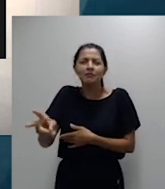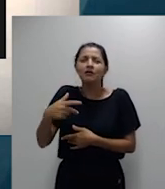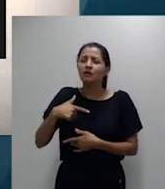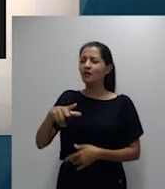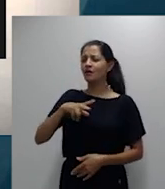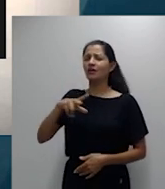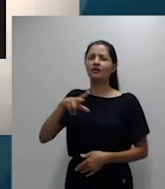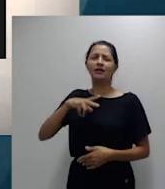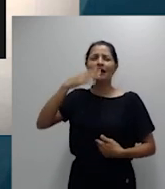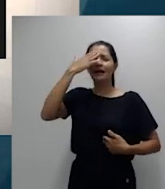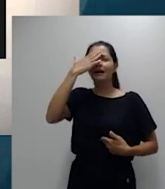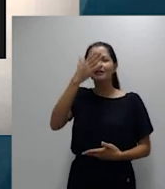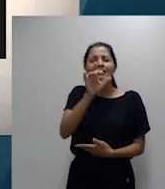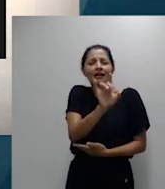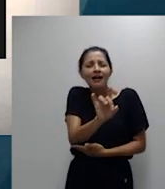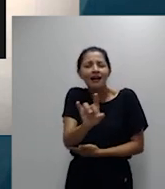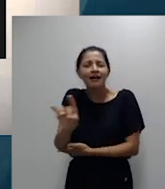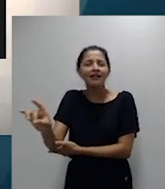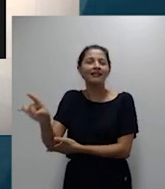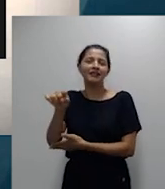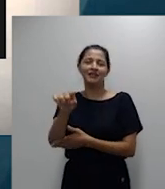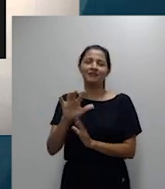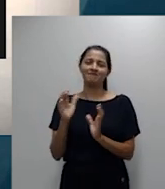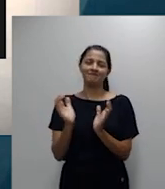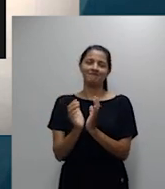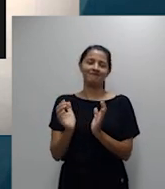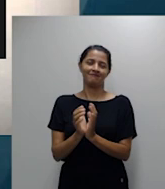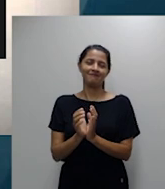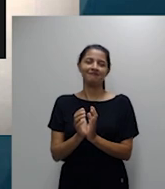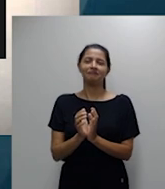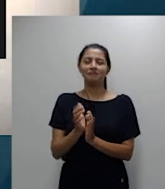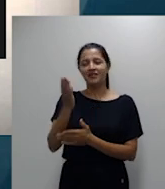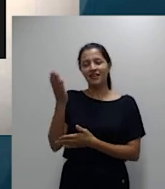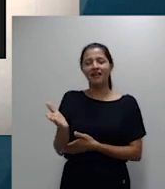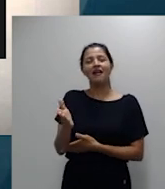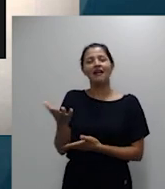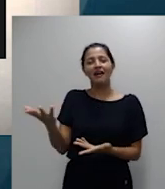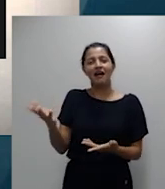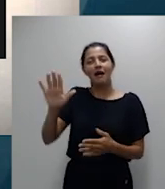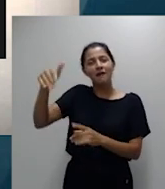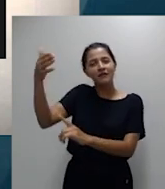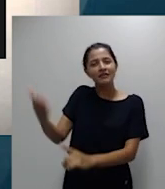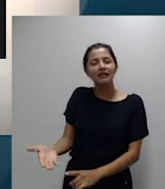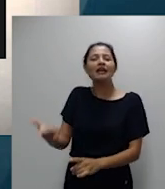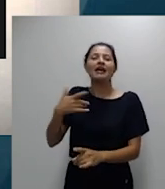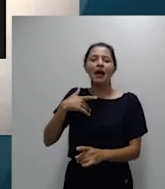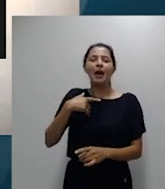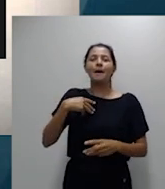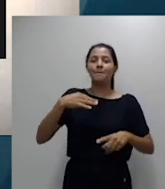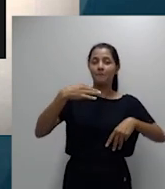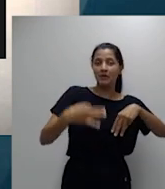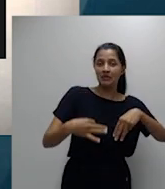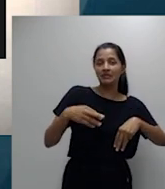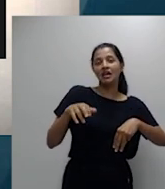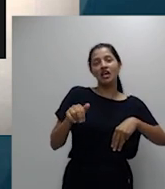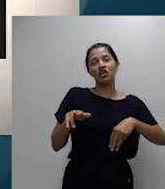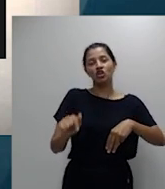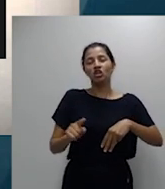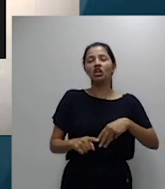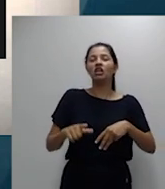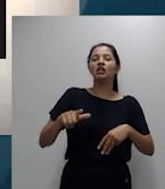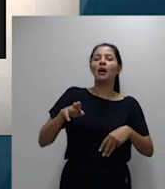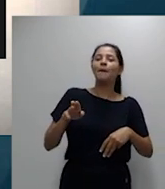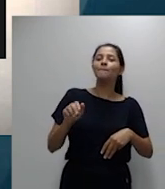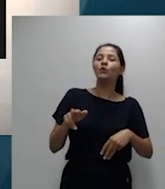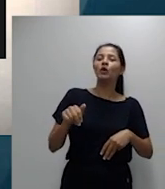agradecer a cá não vem integrante da turma a vossa excelência Regina Esquina ao mesmo céu